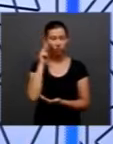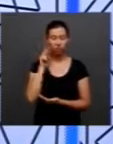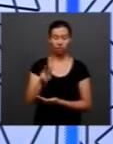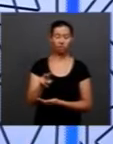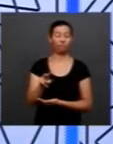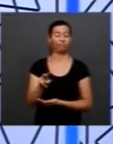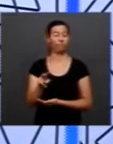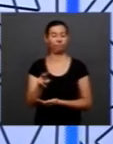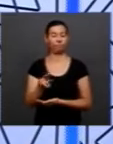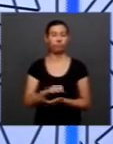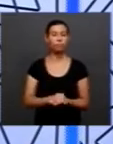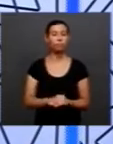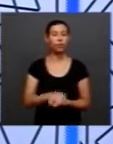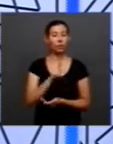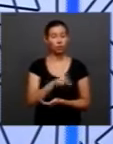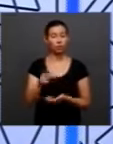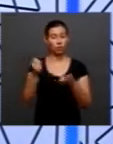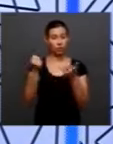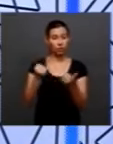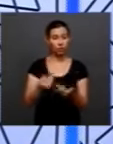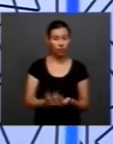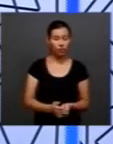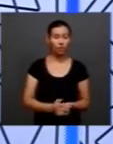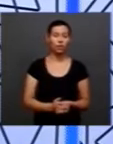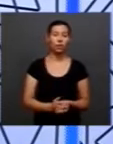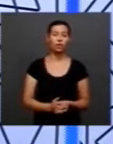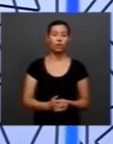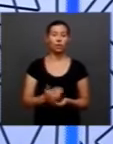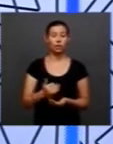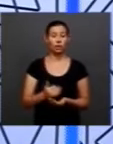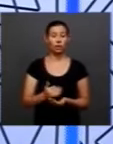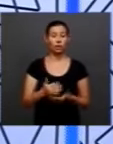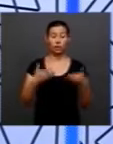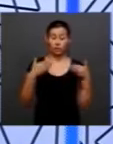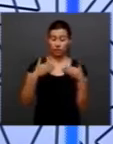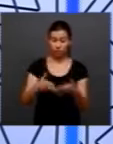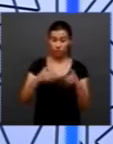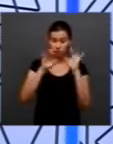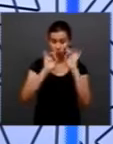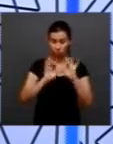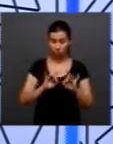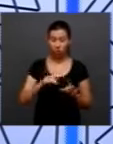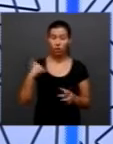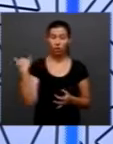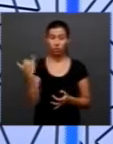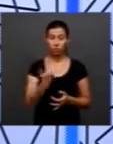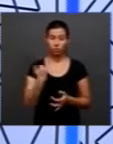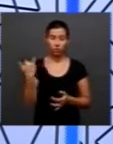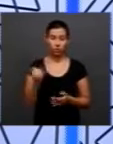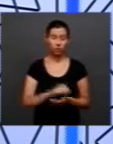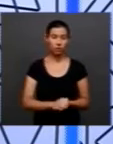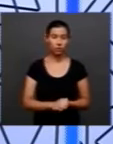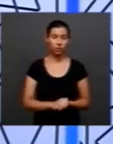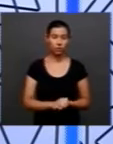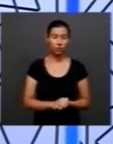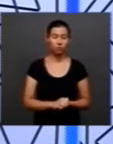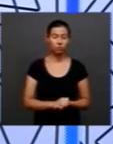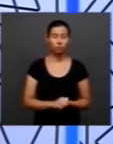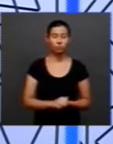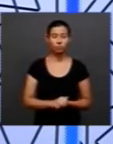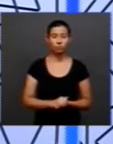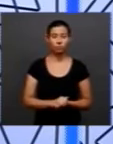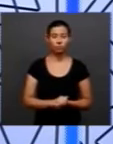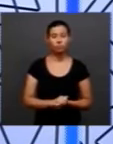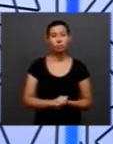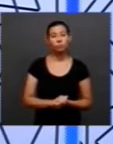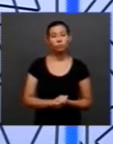coloca, é importante a gente fazer essa demarcação do que existe em termos de violência. Não pode rotular, né? Não pode rotular. E